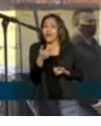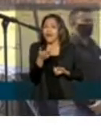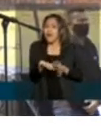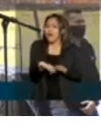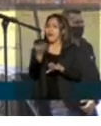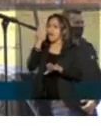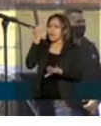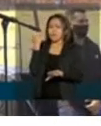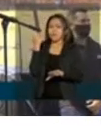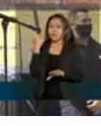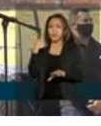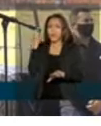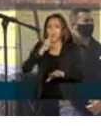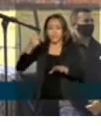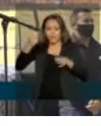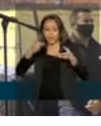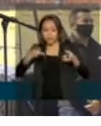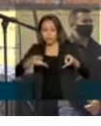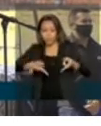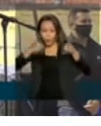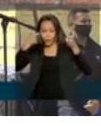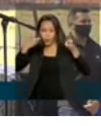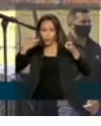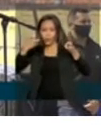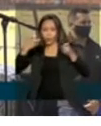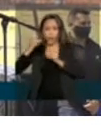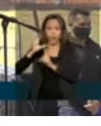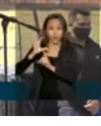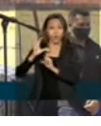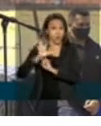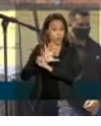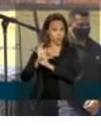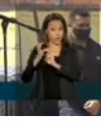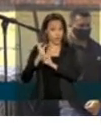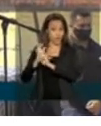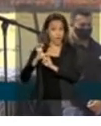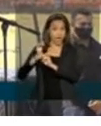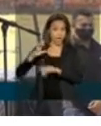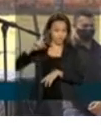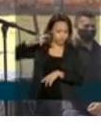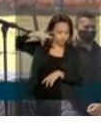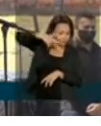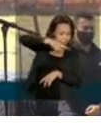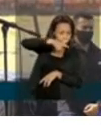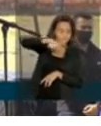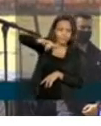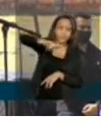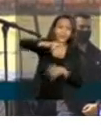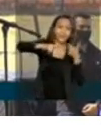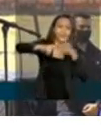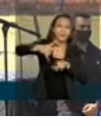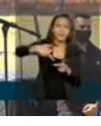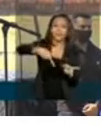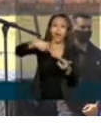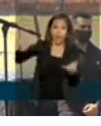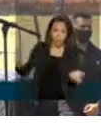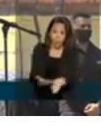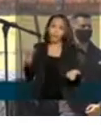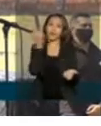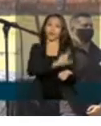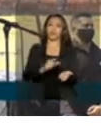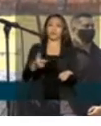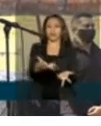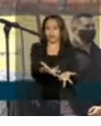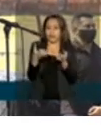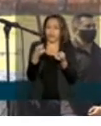não poderiam ser interceptadas pelo radar. É uma visão estratégica do país, presidente, e o senhor sabe que através